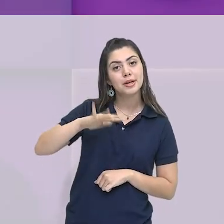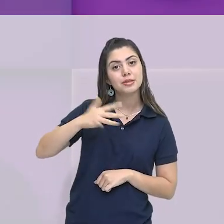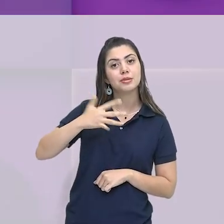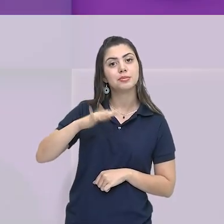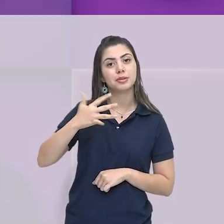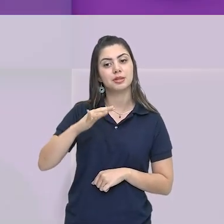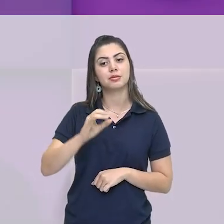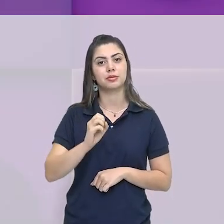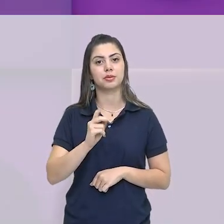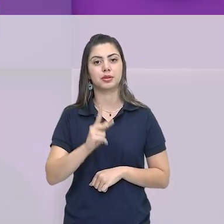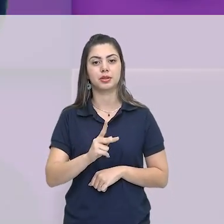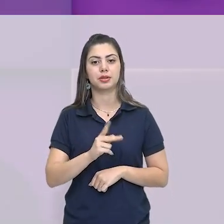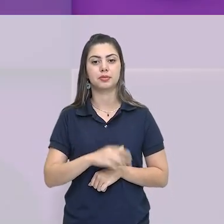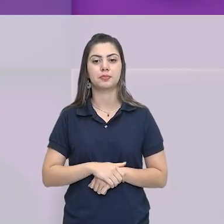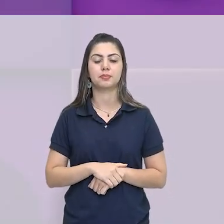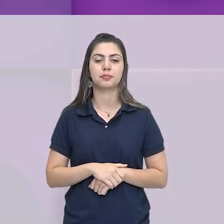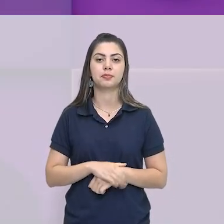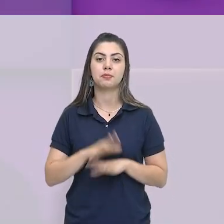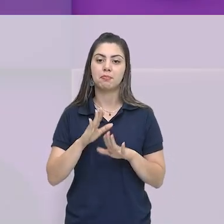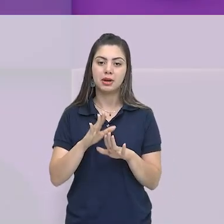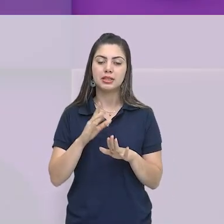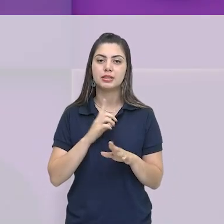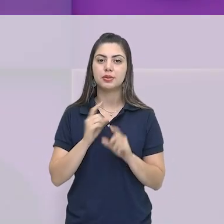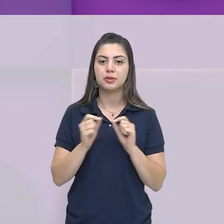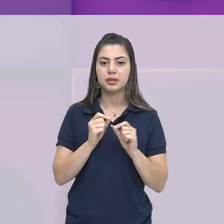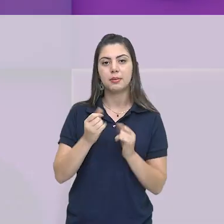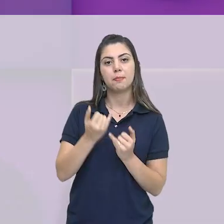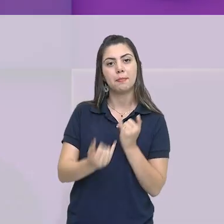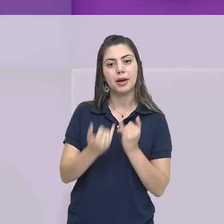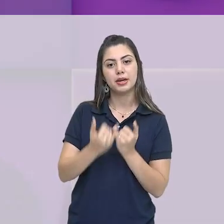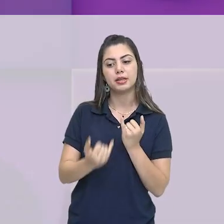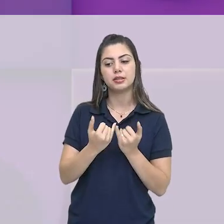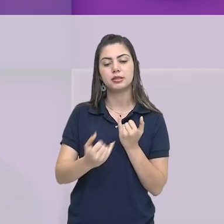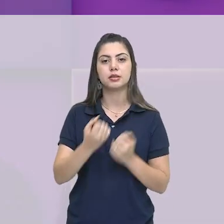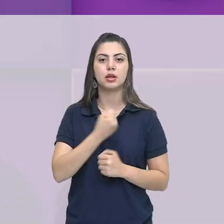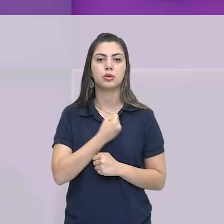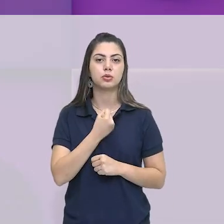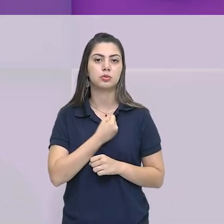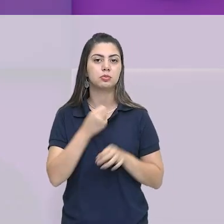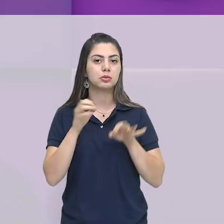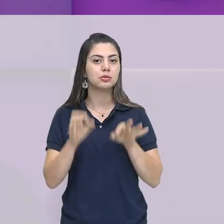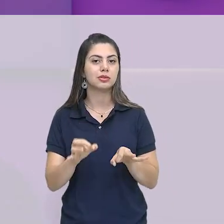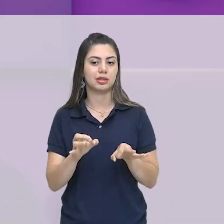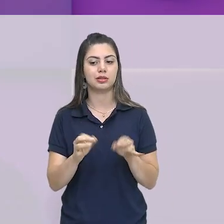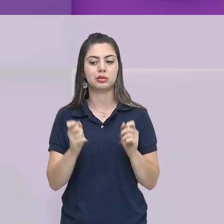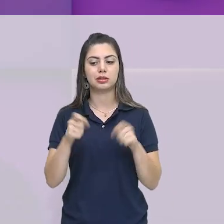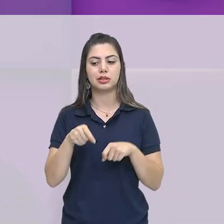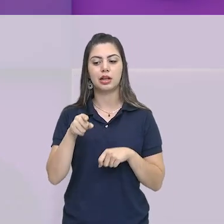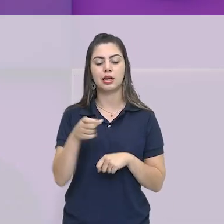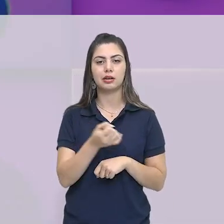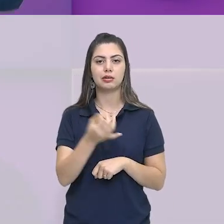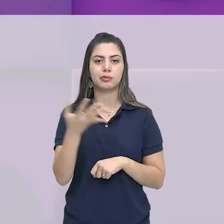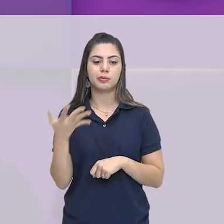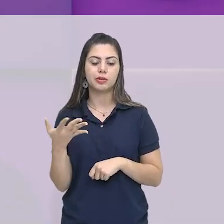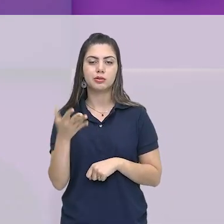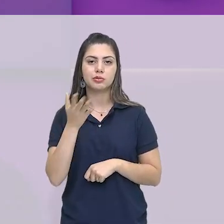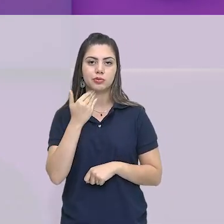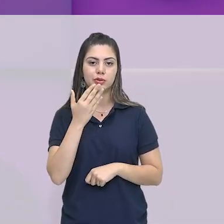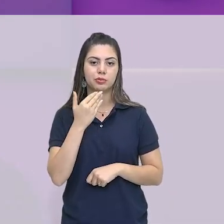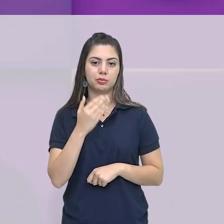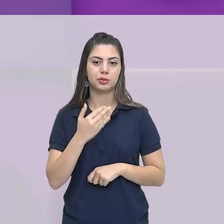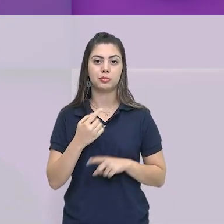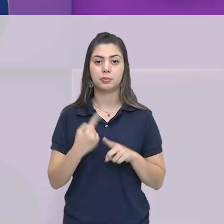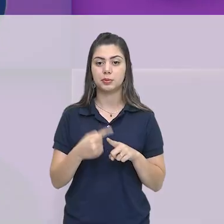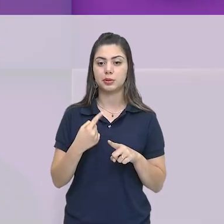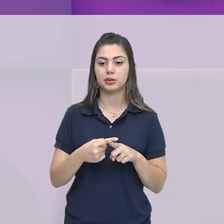ou para menos. Mas a gente vai estar bem próximo da realidade fazendo esse levantamento, certo? Porque pode ser o